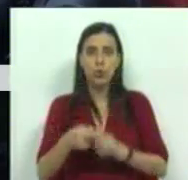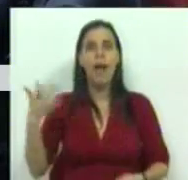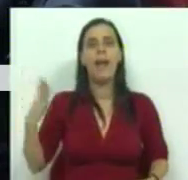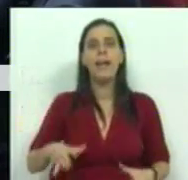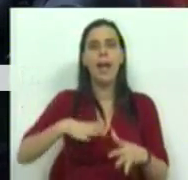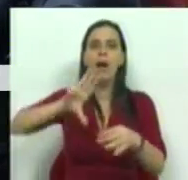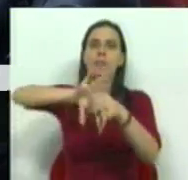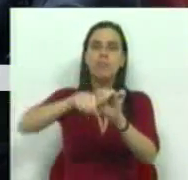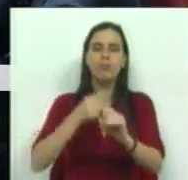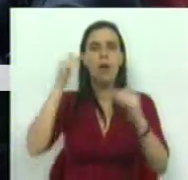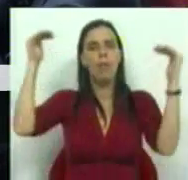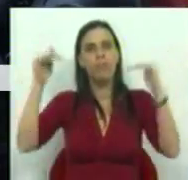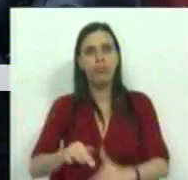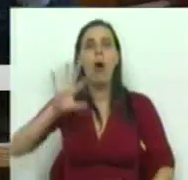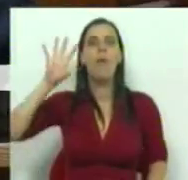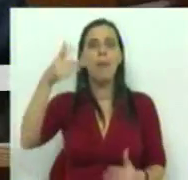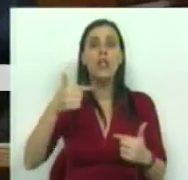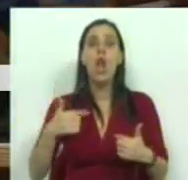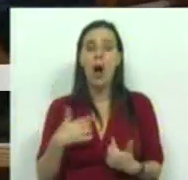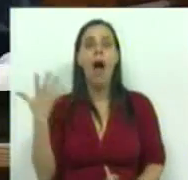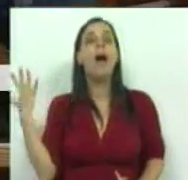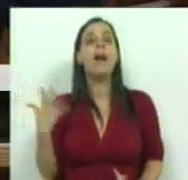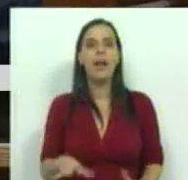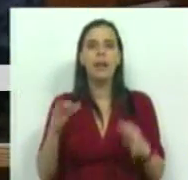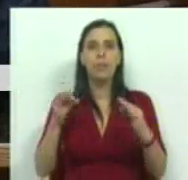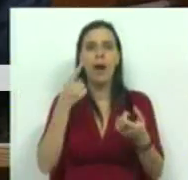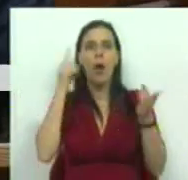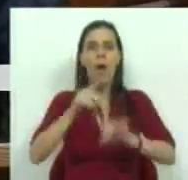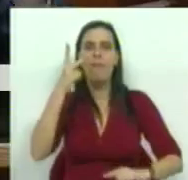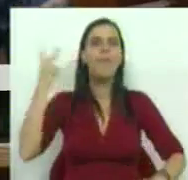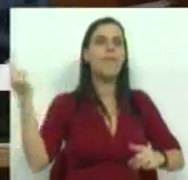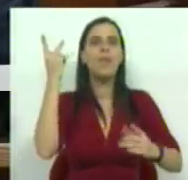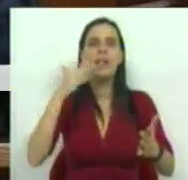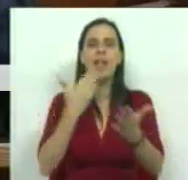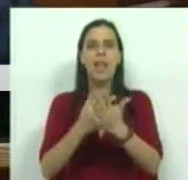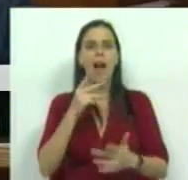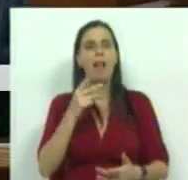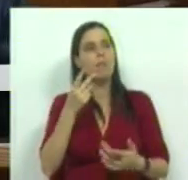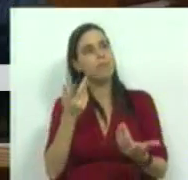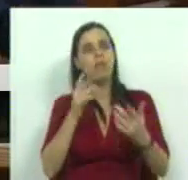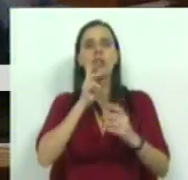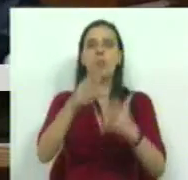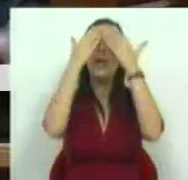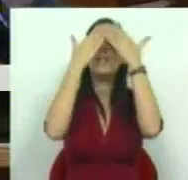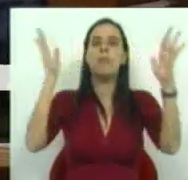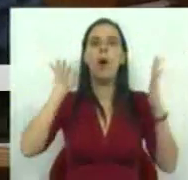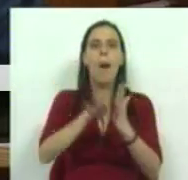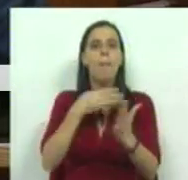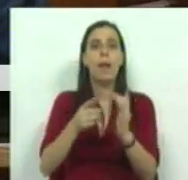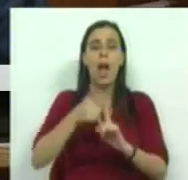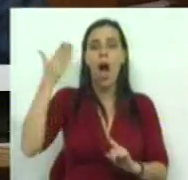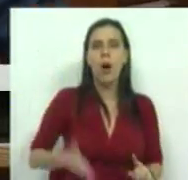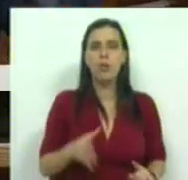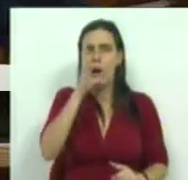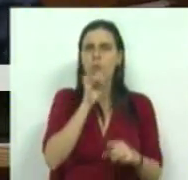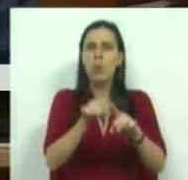querem arruinar ou afundar o país. Nós queremos revitalizar a resposta da democracia ao plano de austeridade